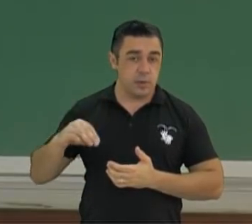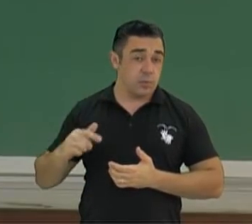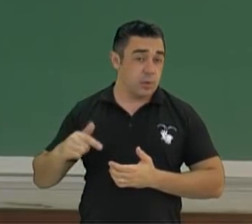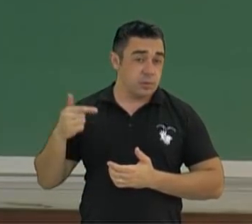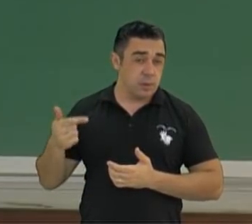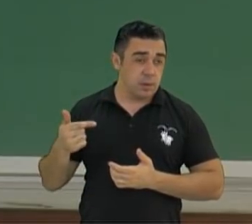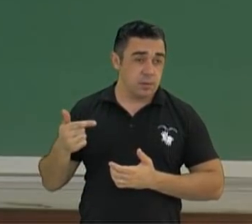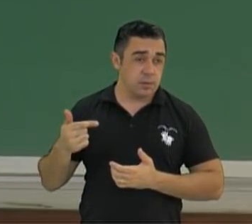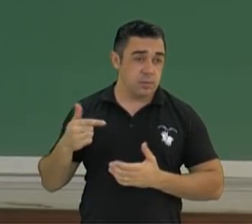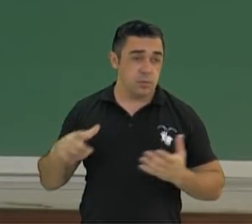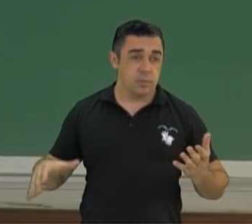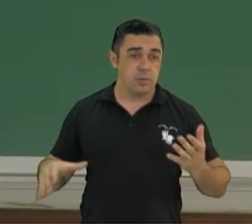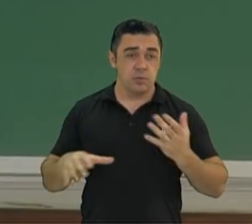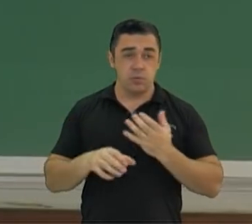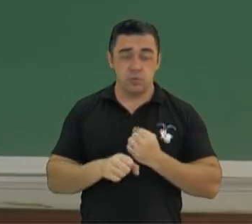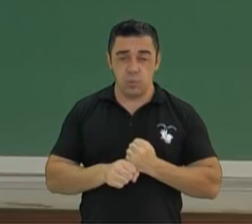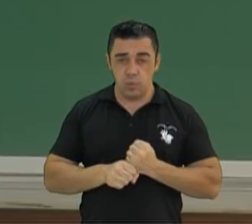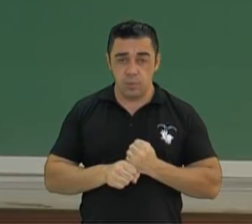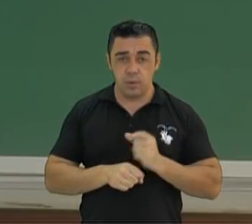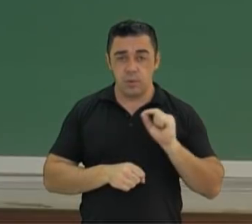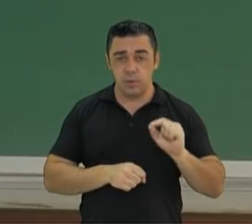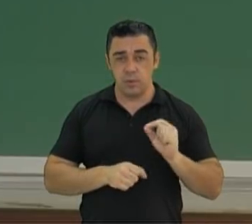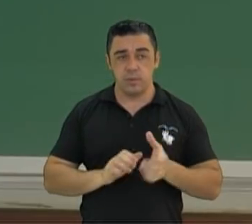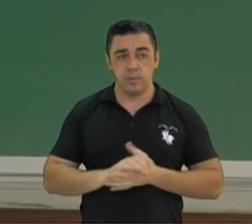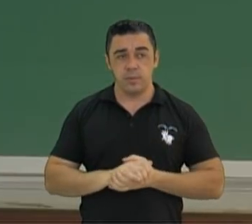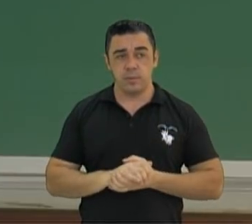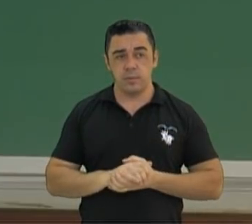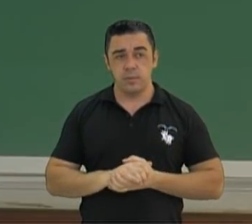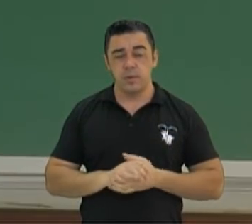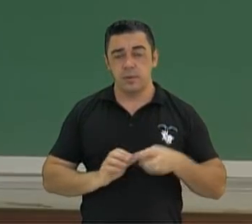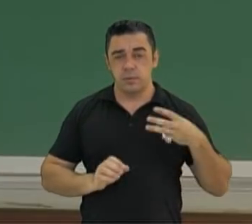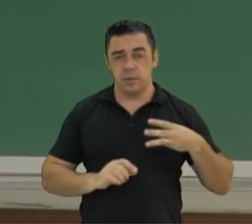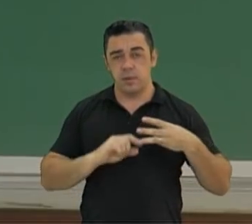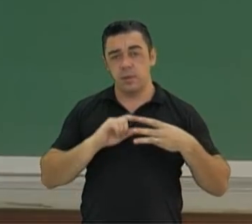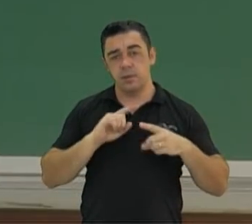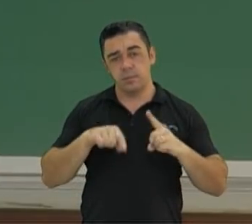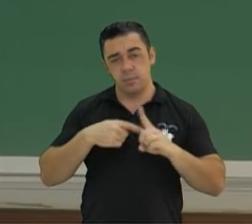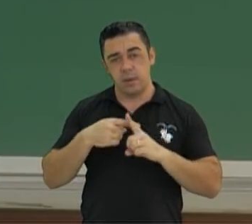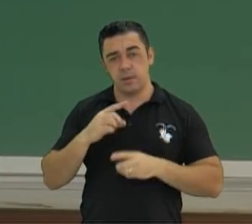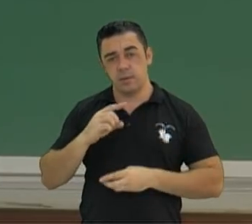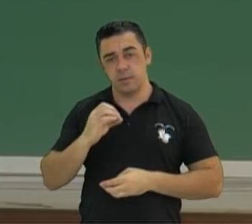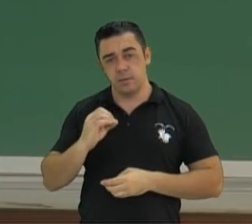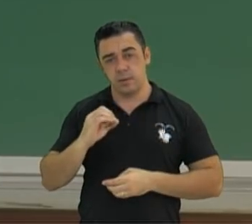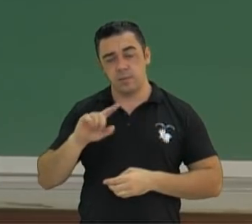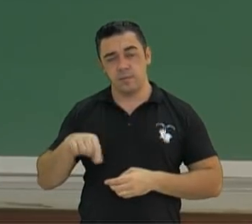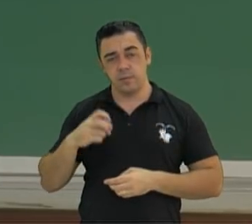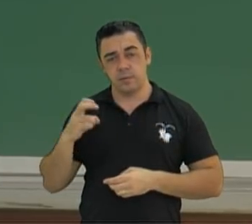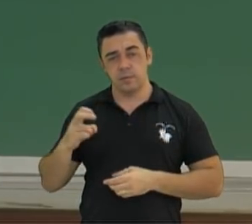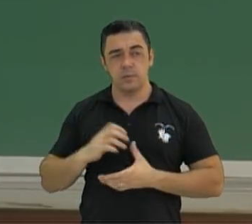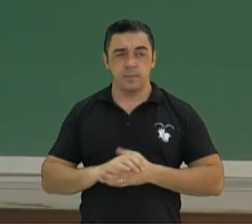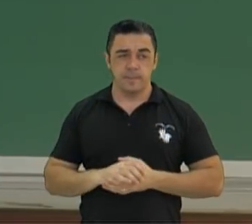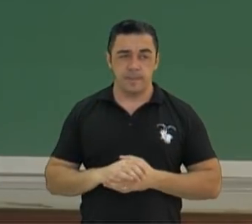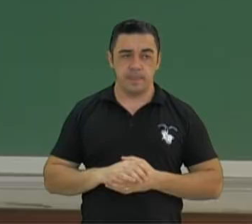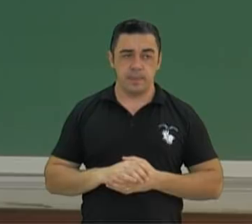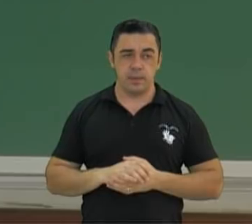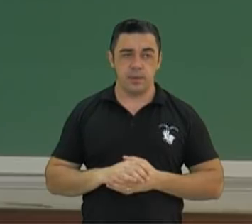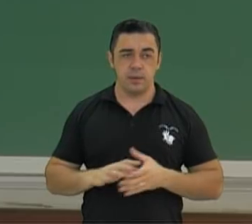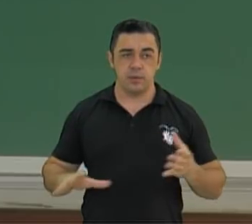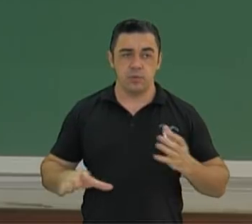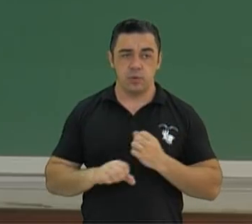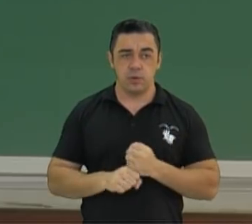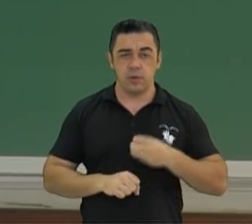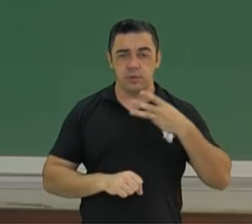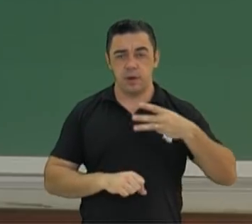Então, nós temos que somar 3 mais 0,5. E aqui, 3 mais 0,5 vai